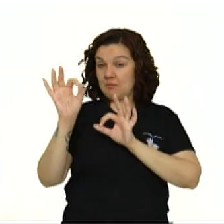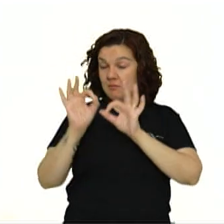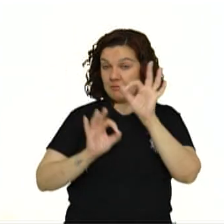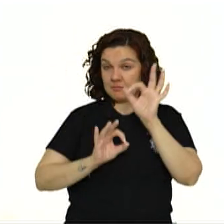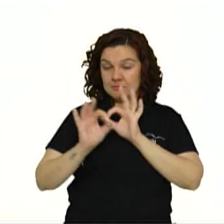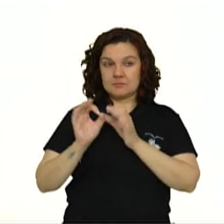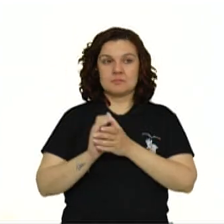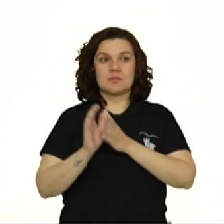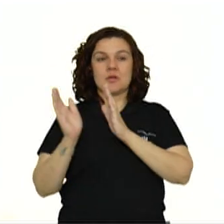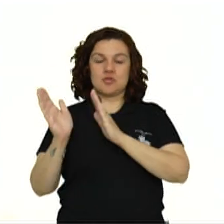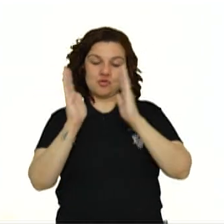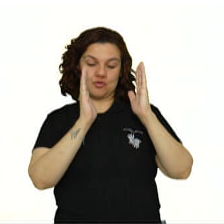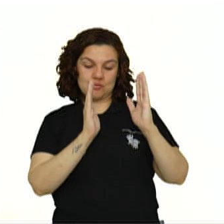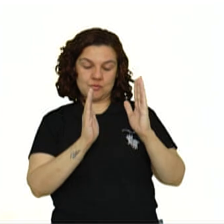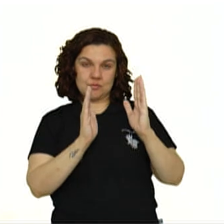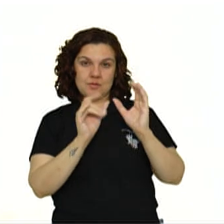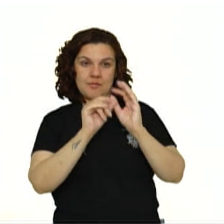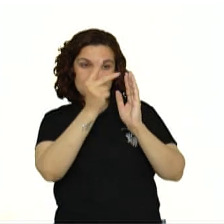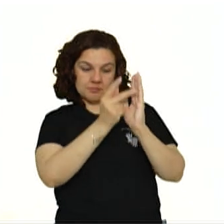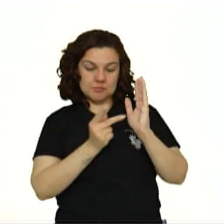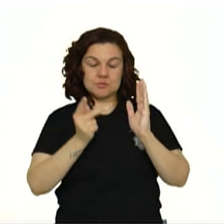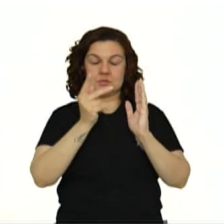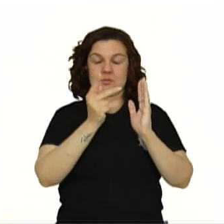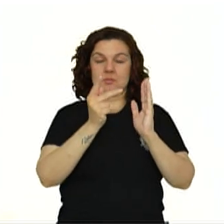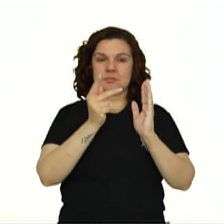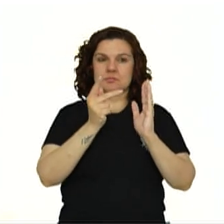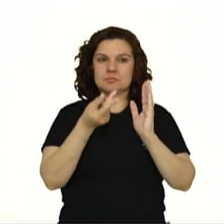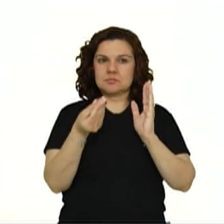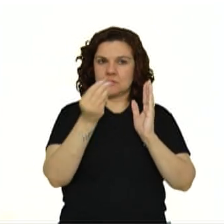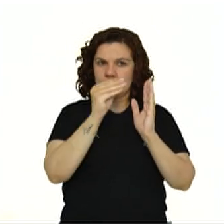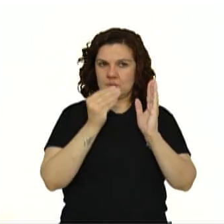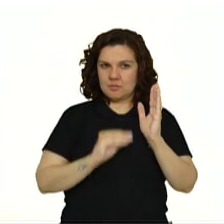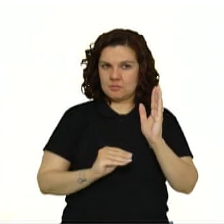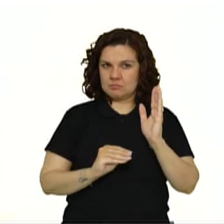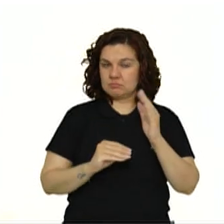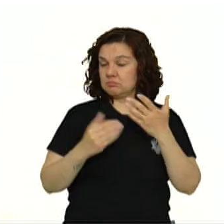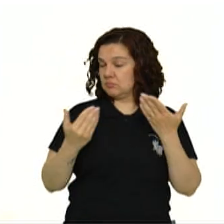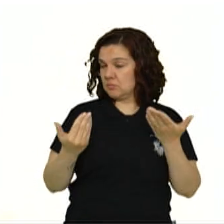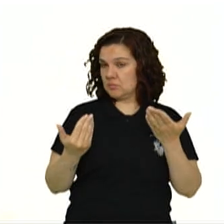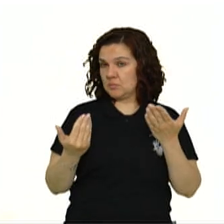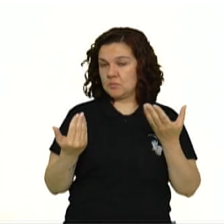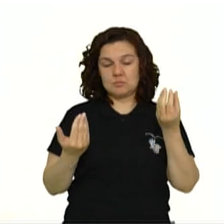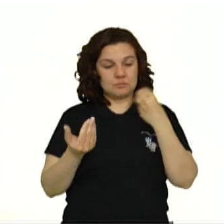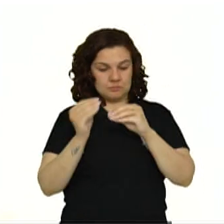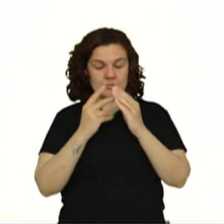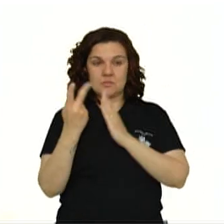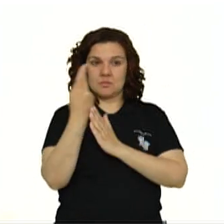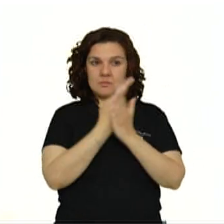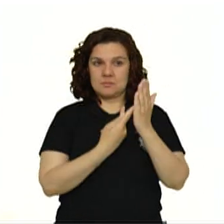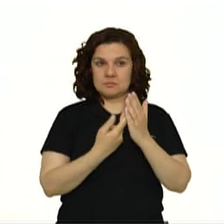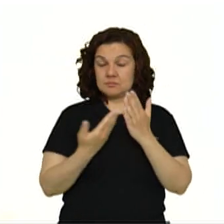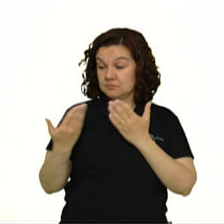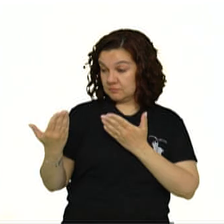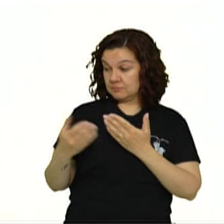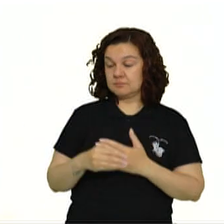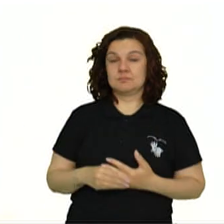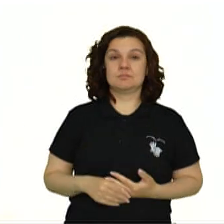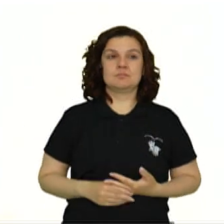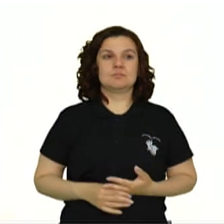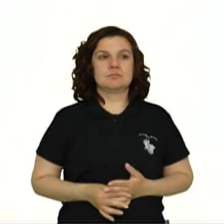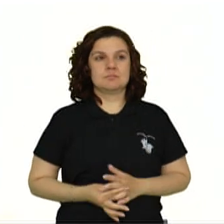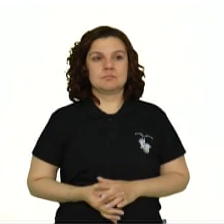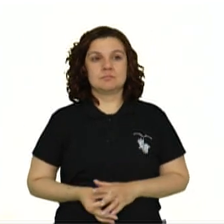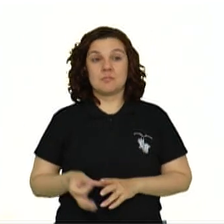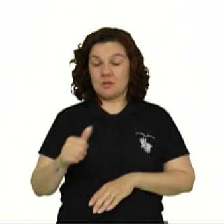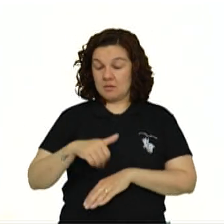eu falei? Tire os dados, faça o esqueminha e coloque os dados no esqueminha, para você ver como fica